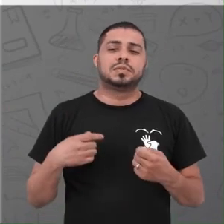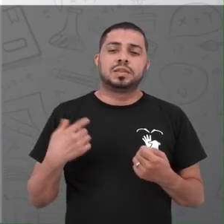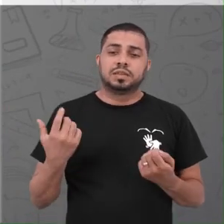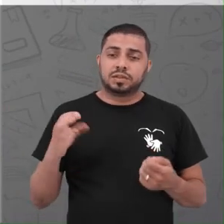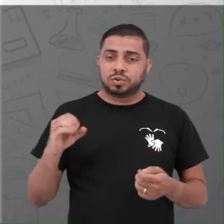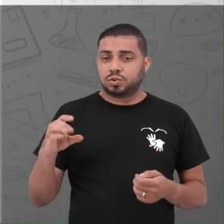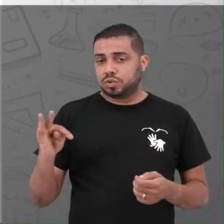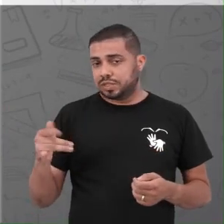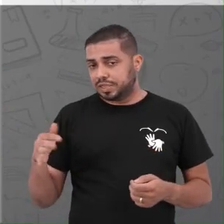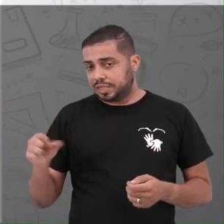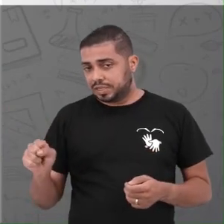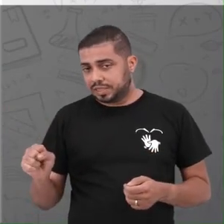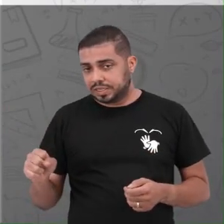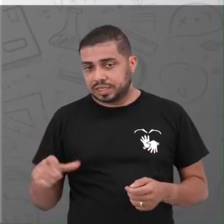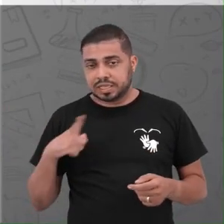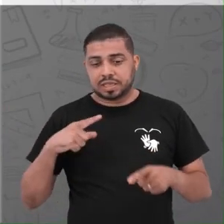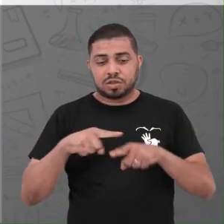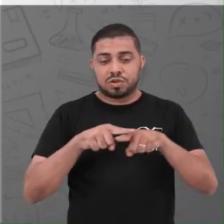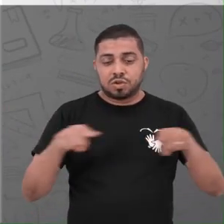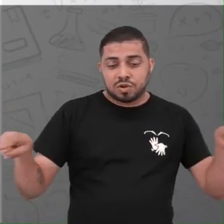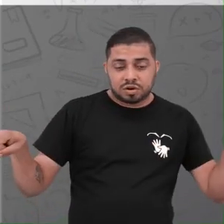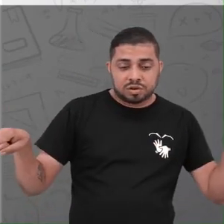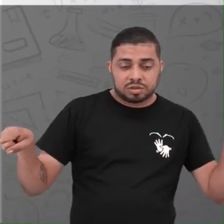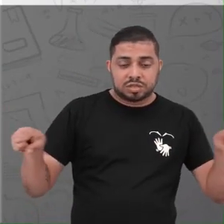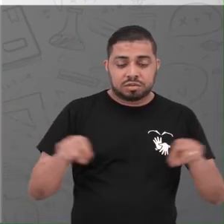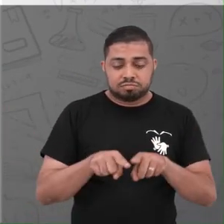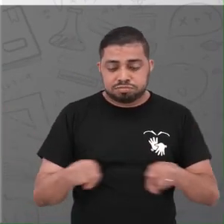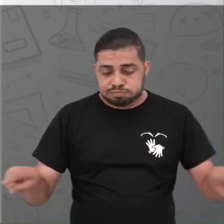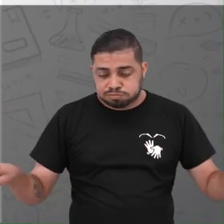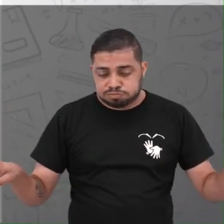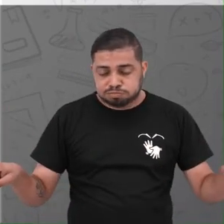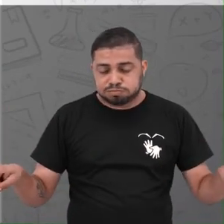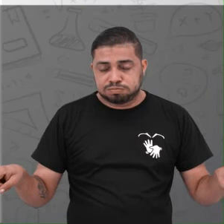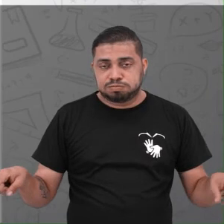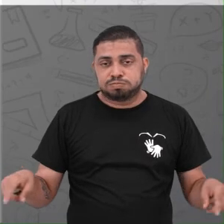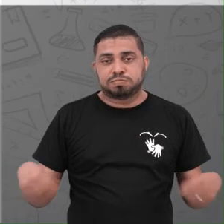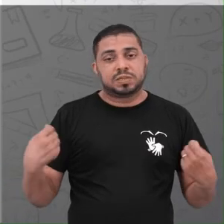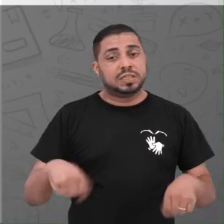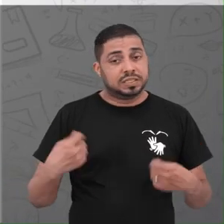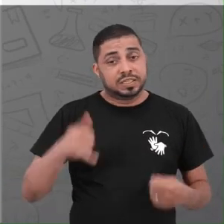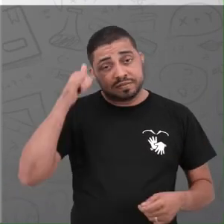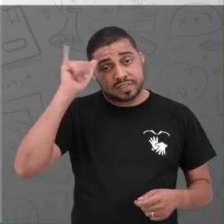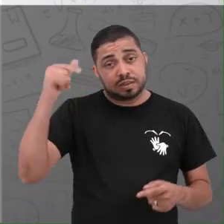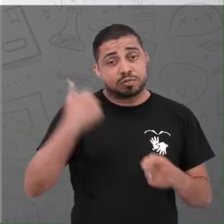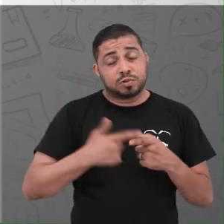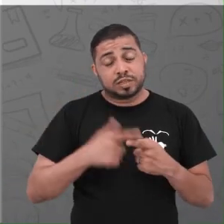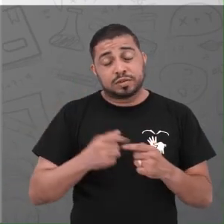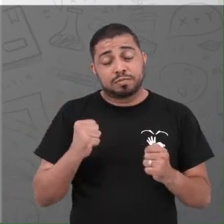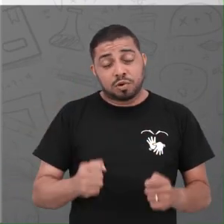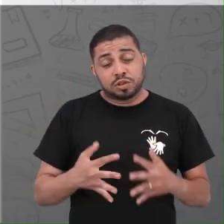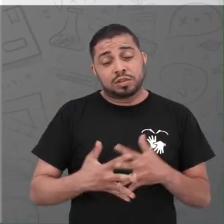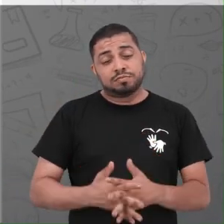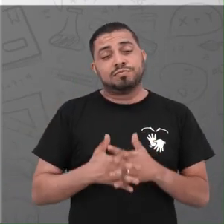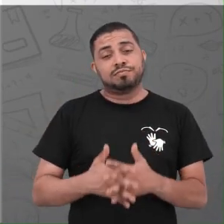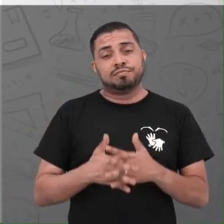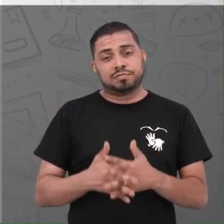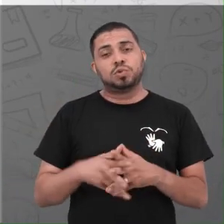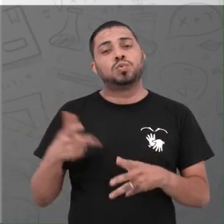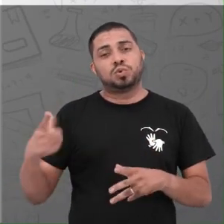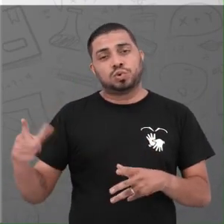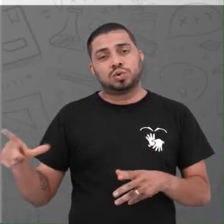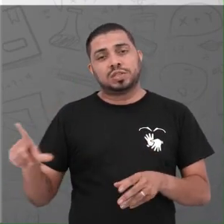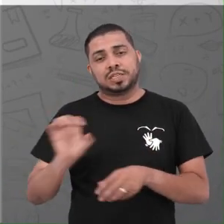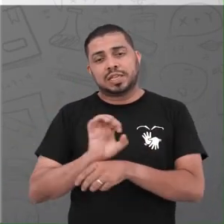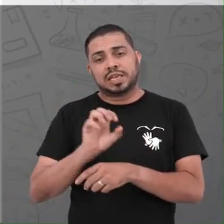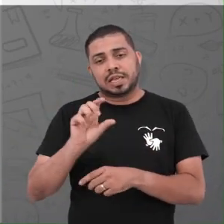As cotas na horizontal elas devem ser evitadas, uma vez que elas podem causar ali confusão com relação aos outros